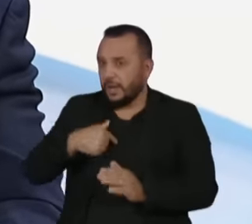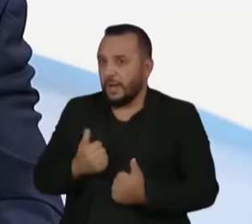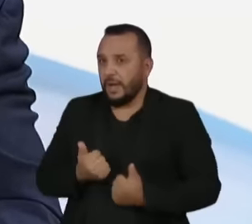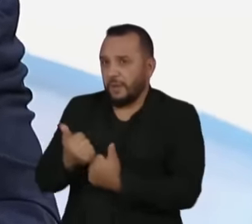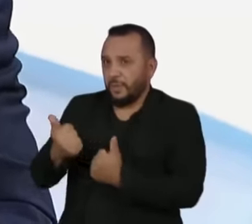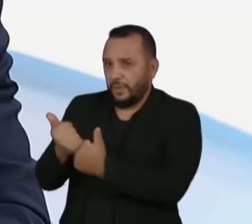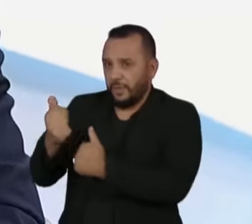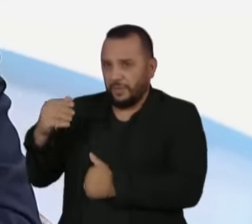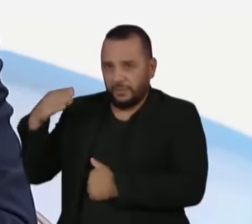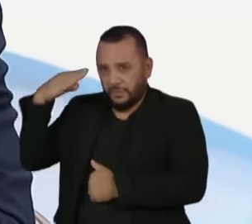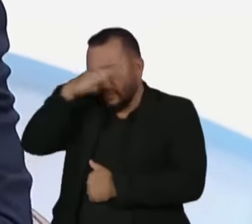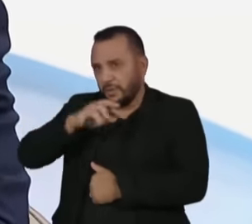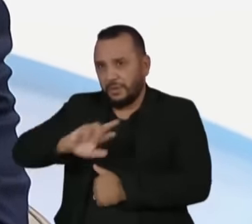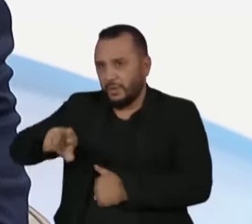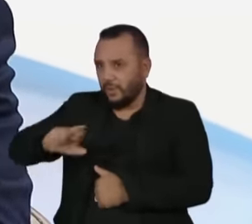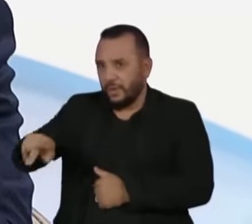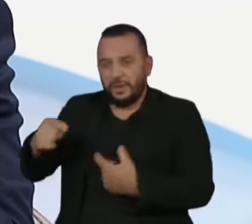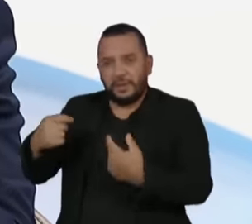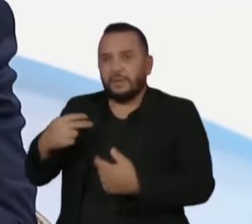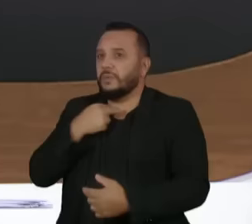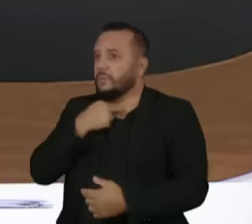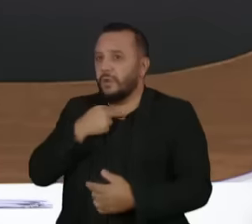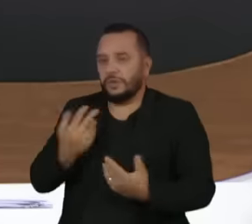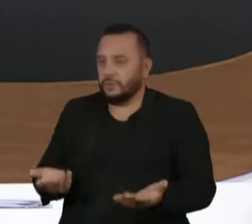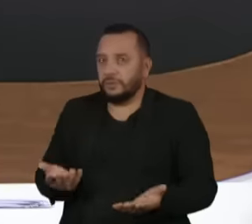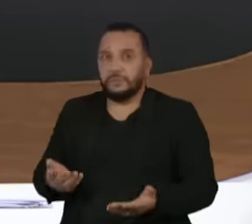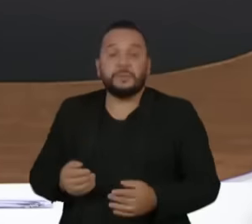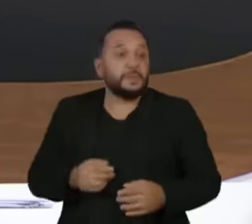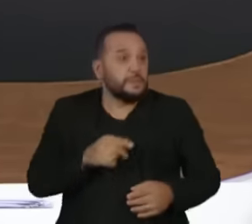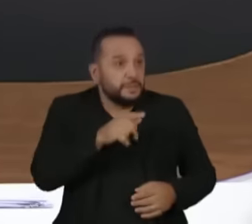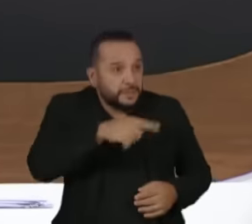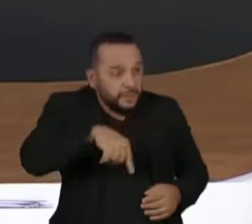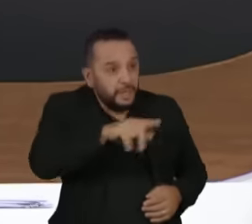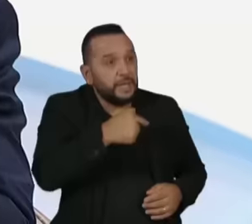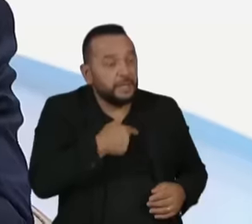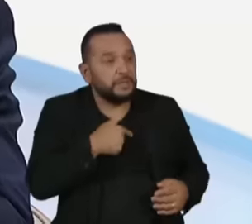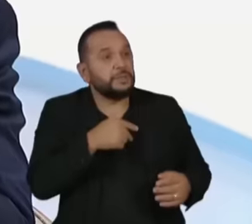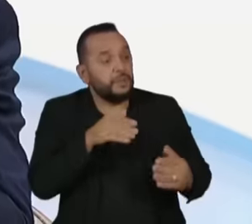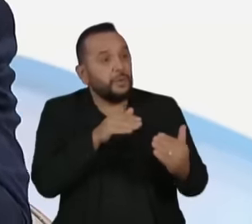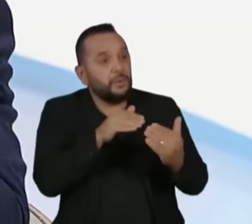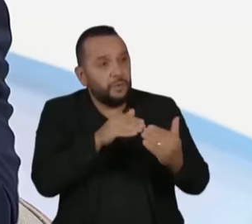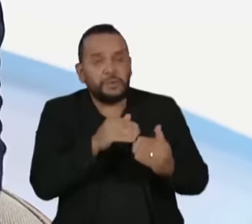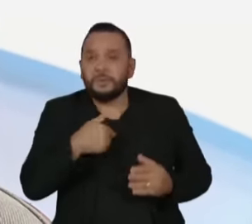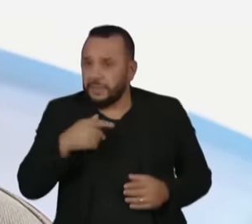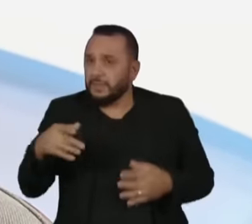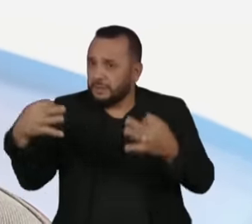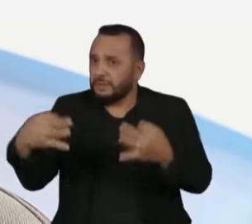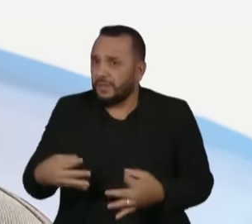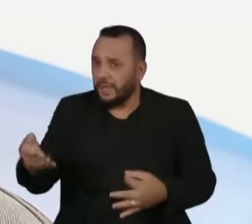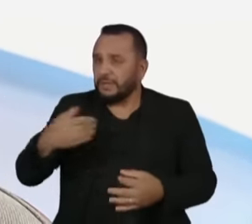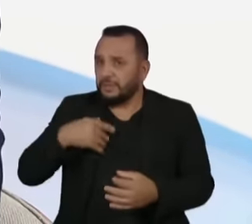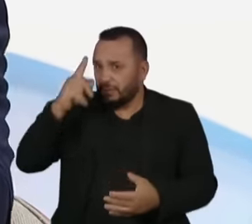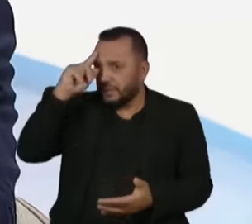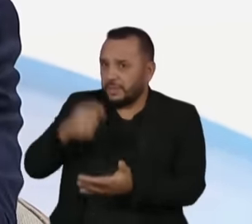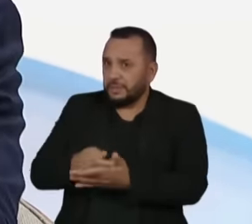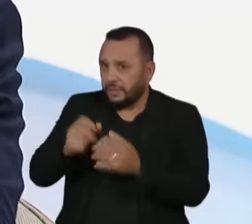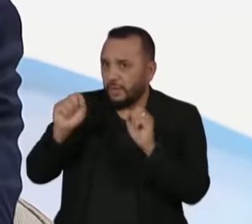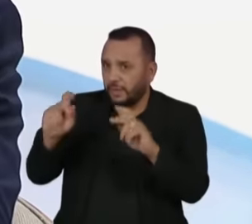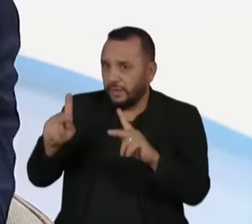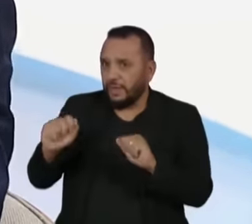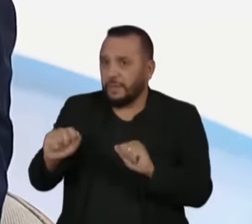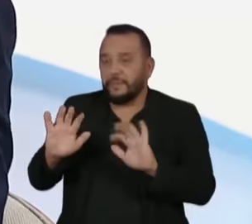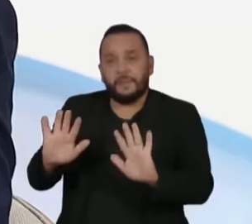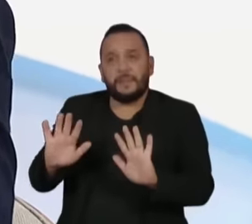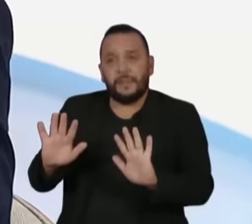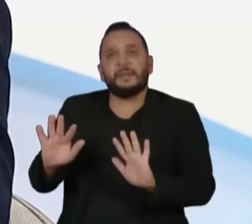Bolsonaro? Não é, e não tem que ser. Não, mas estou dizendo que ele está votando, eles estão votando a favor. Estão certos ao tomar algumas decisões em conjunto. Agora, nesse momento,